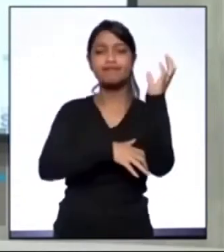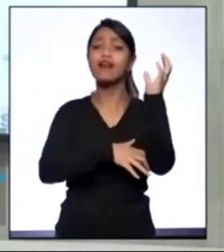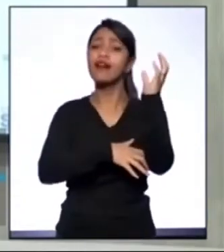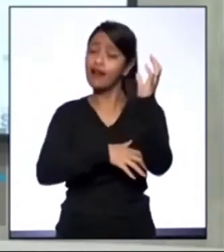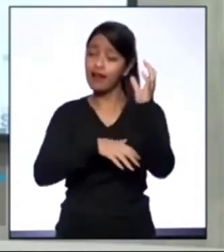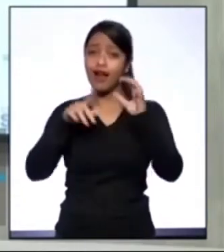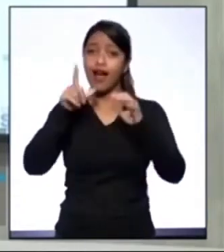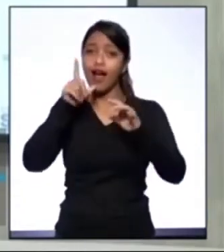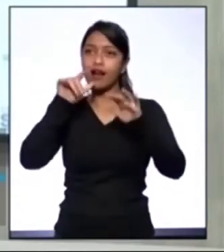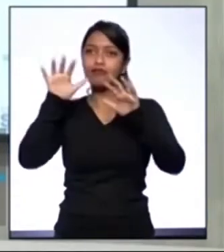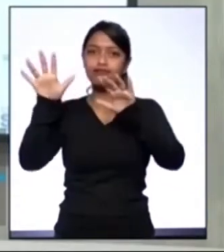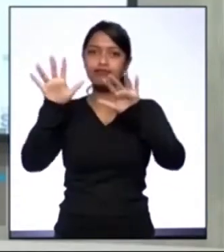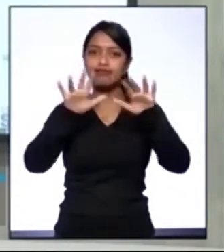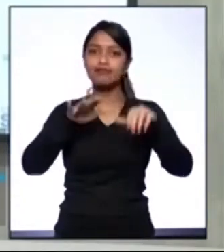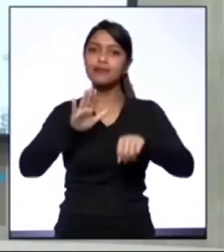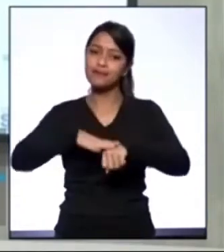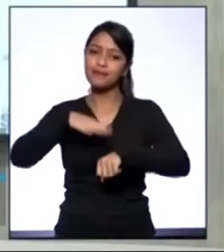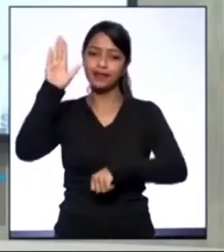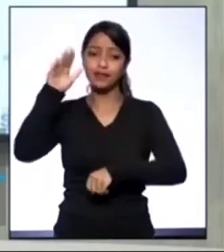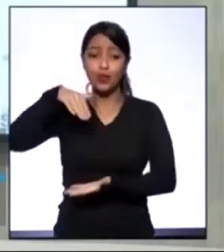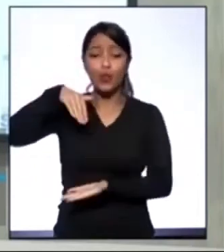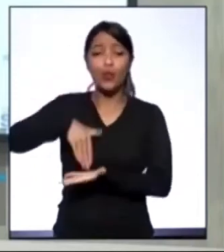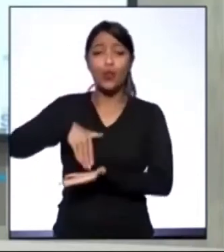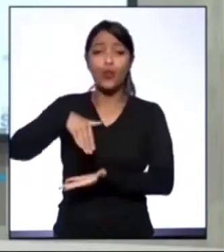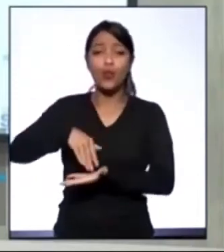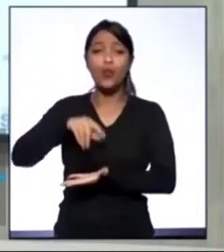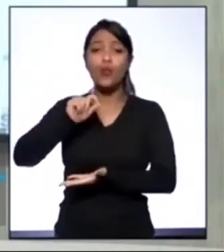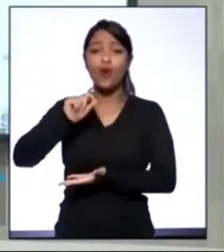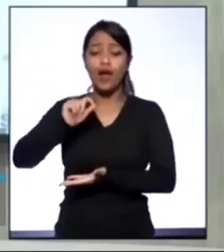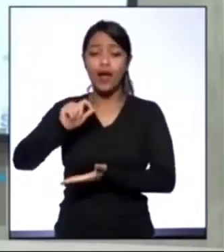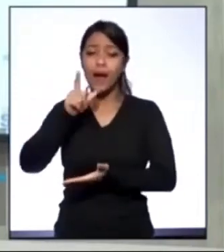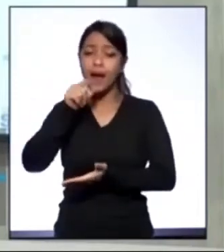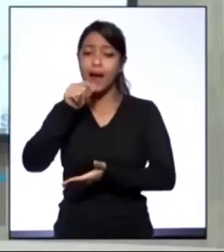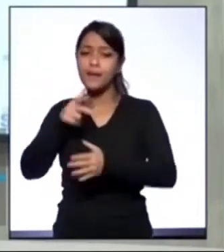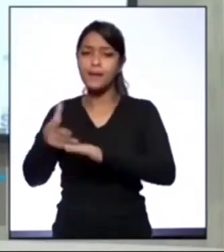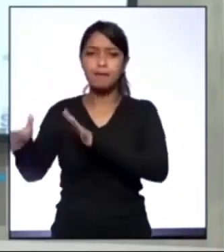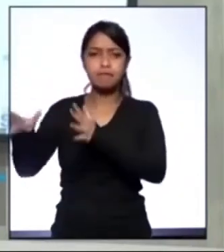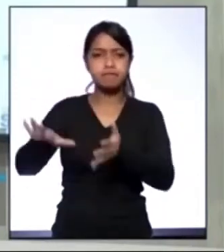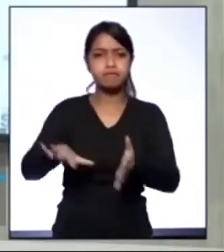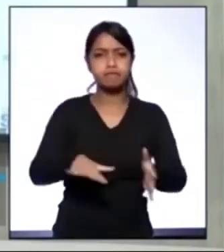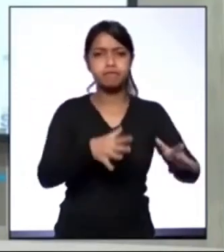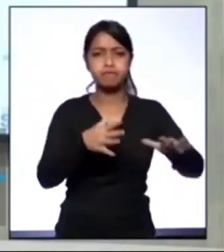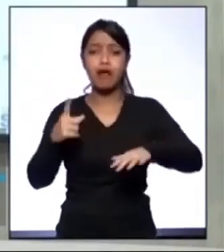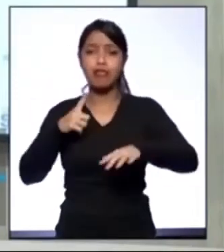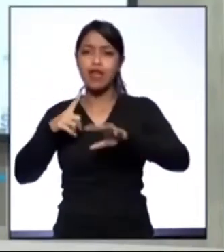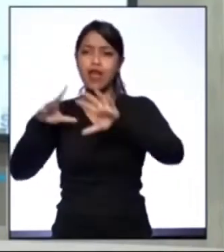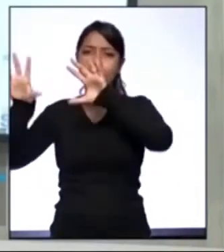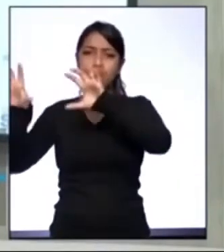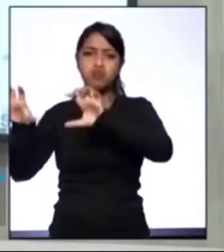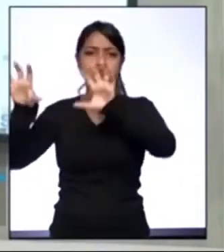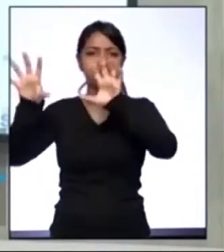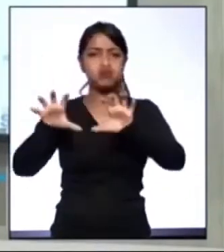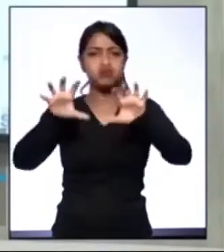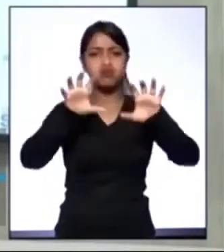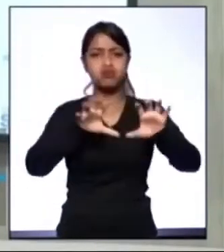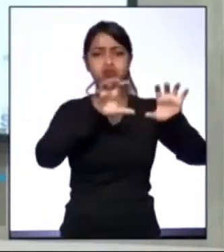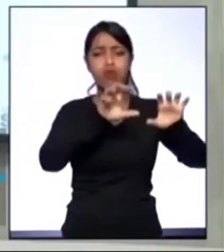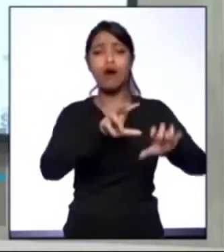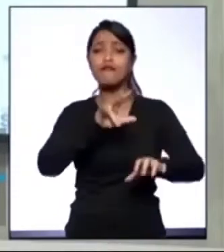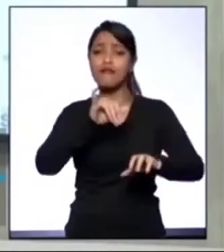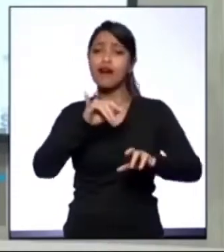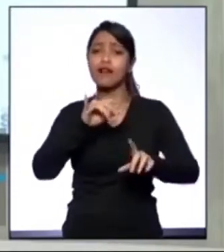correntes marítimas. As correntes marítimas, elas podem também, galera, de alguma forma influenciar no clima? Pode